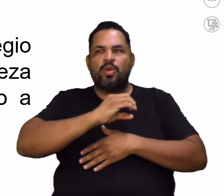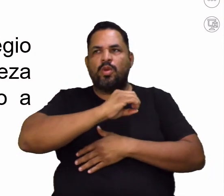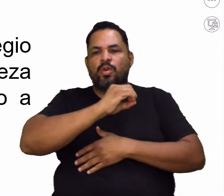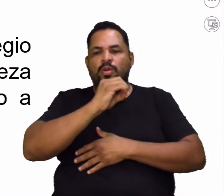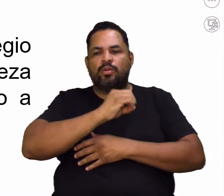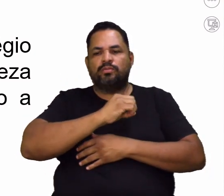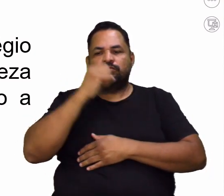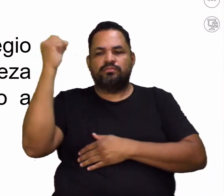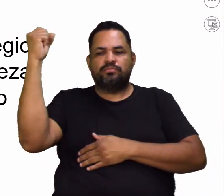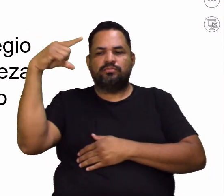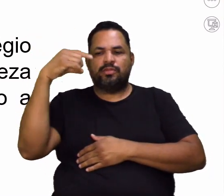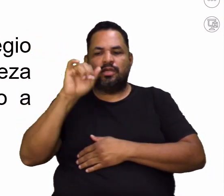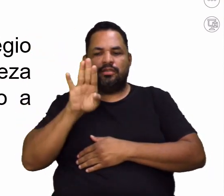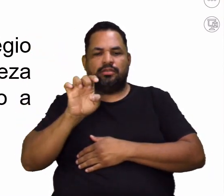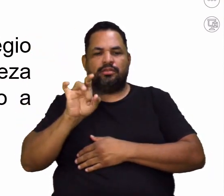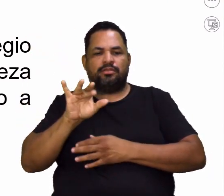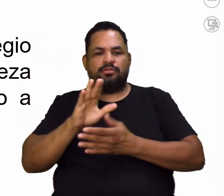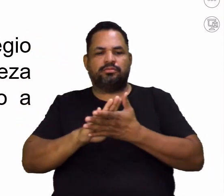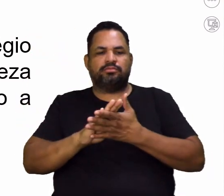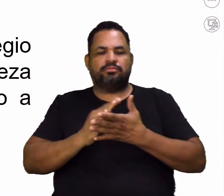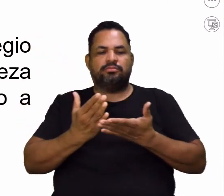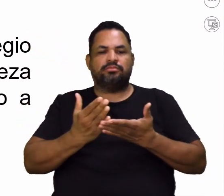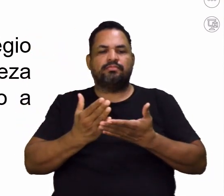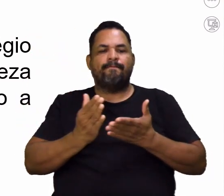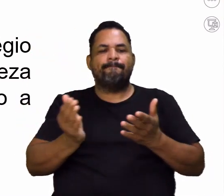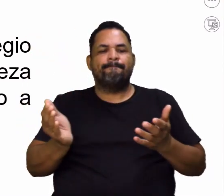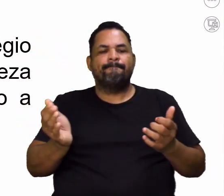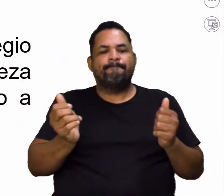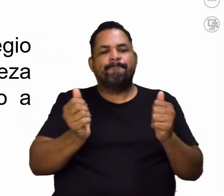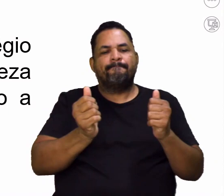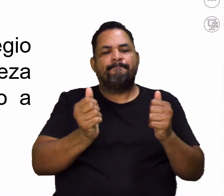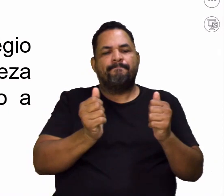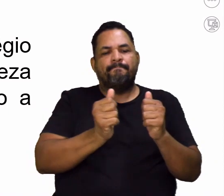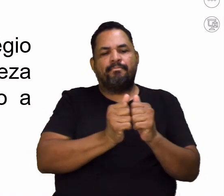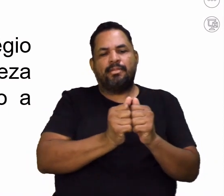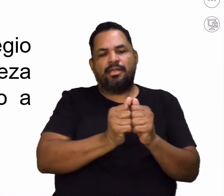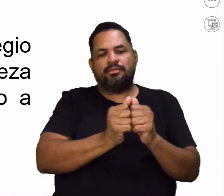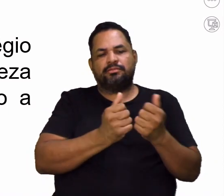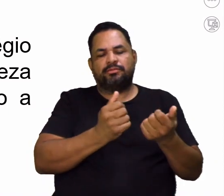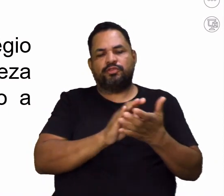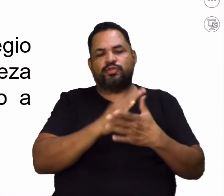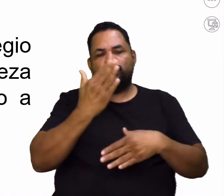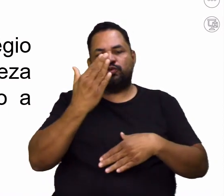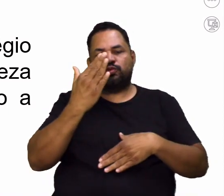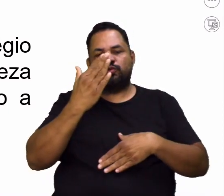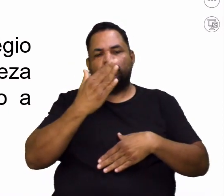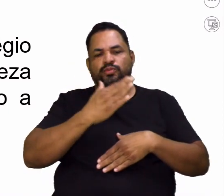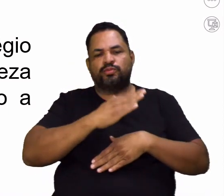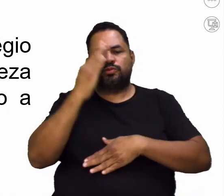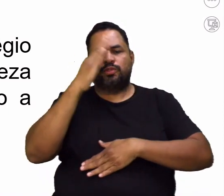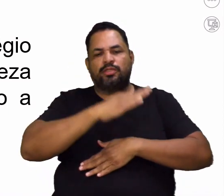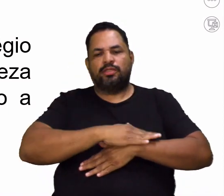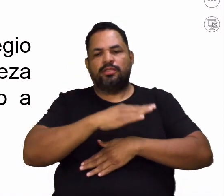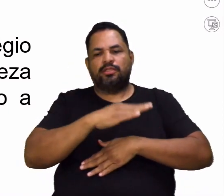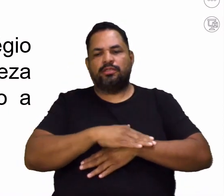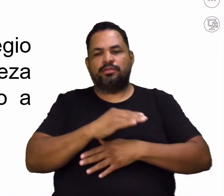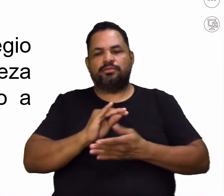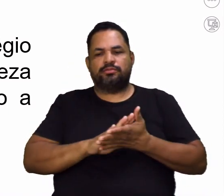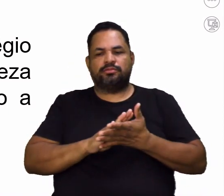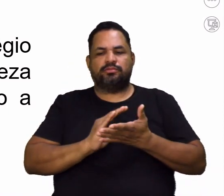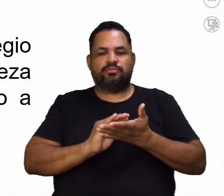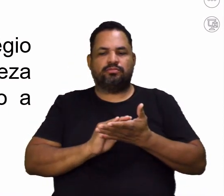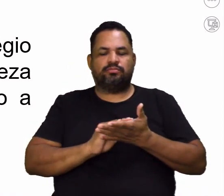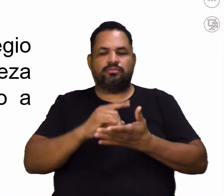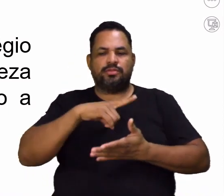abertas esgalhavam-se para dentro frondosas ramas de